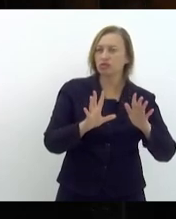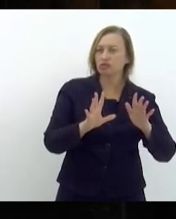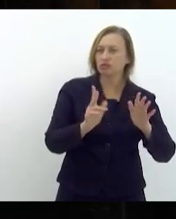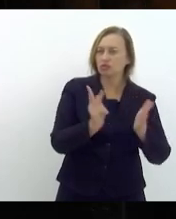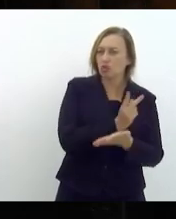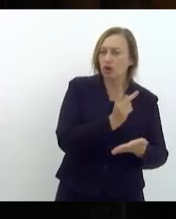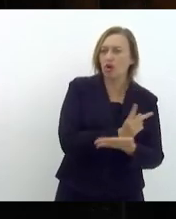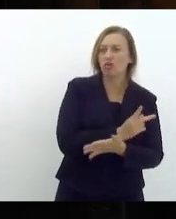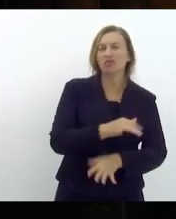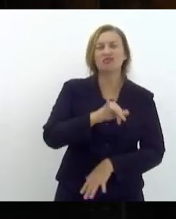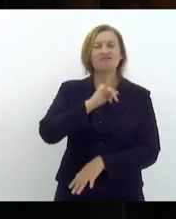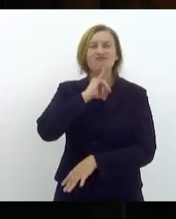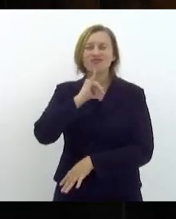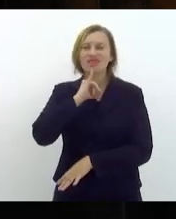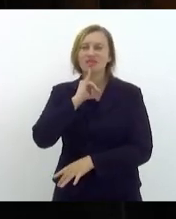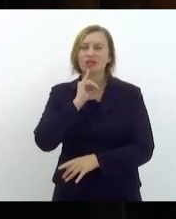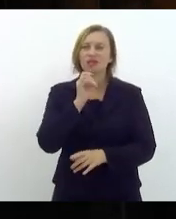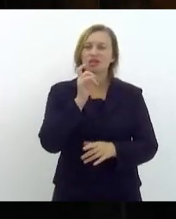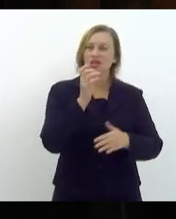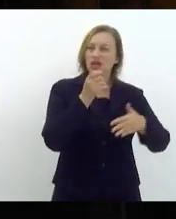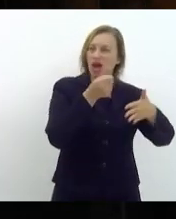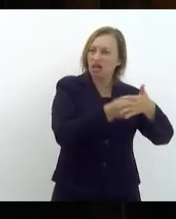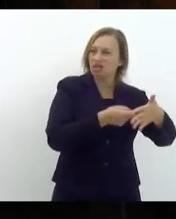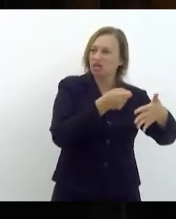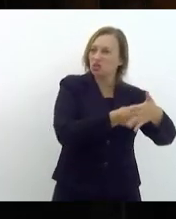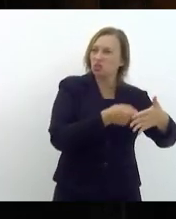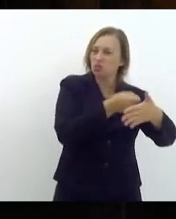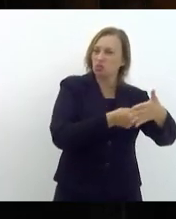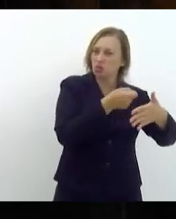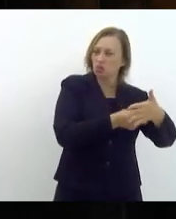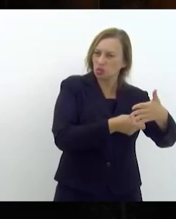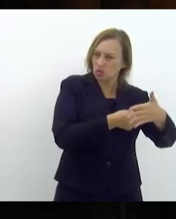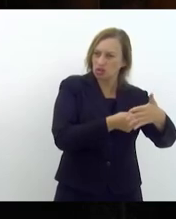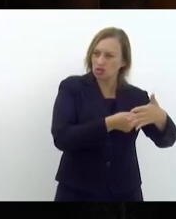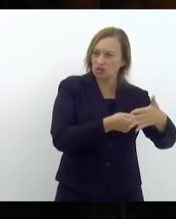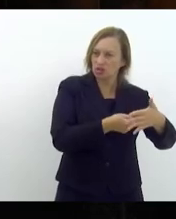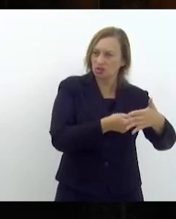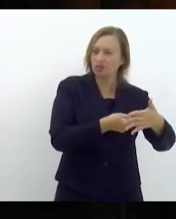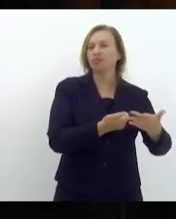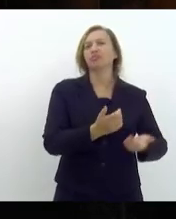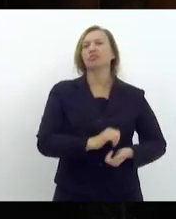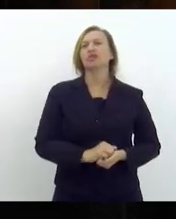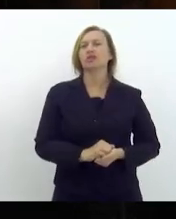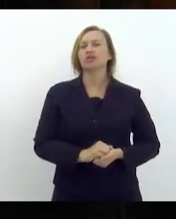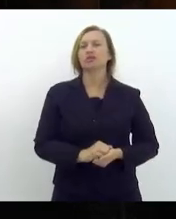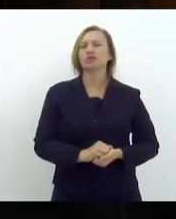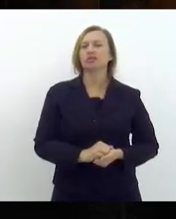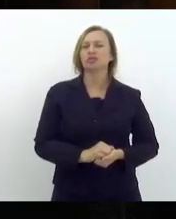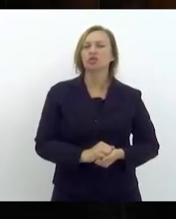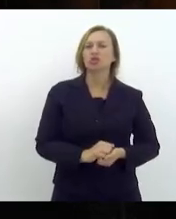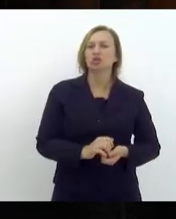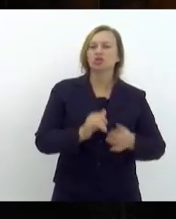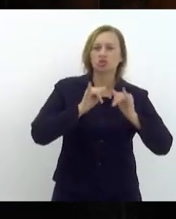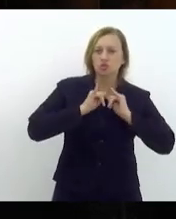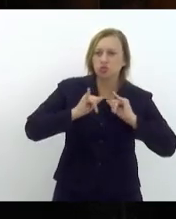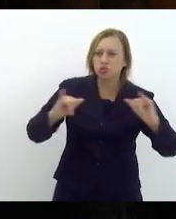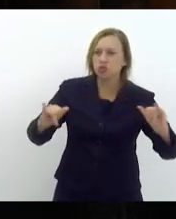infelizmente as denúncias relacionadas ao armazenamento divulgação